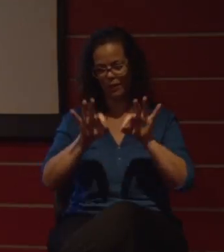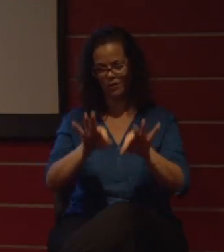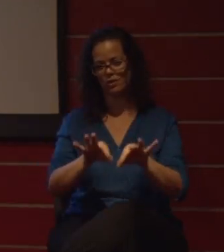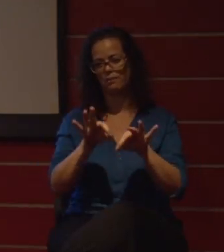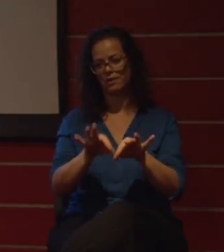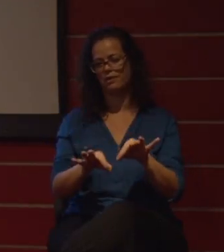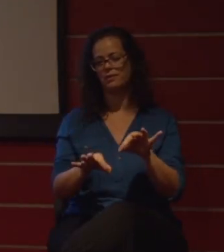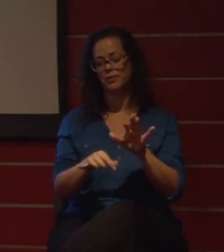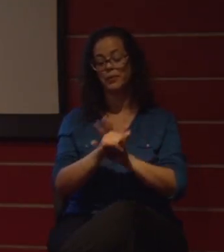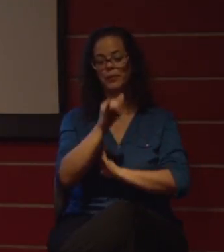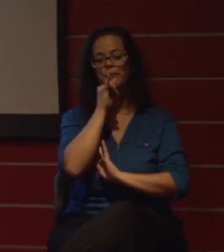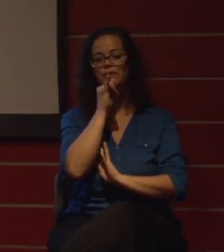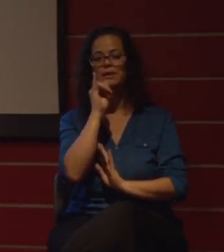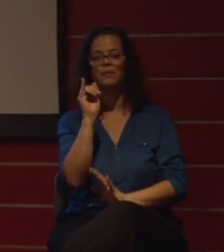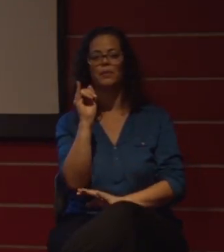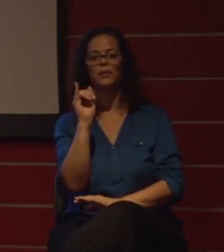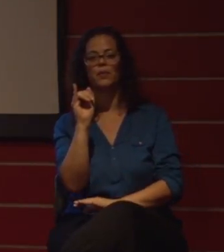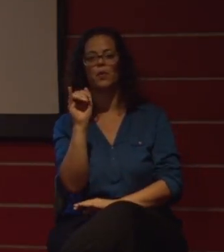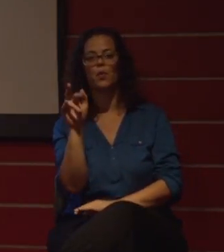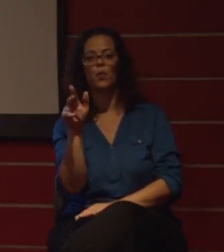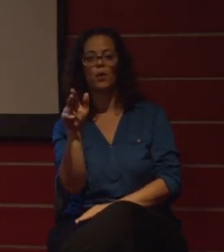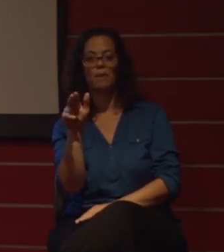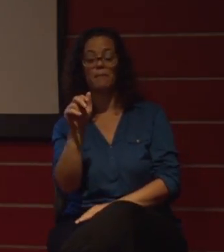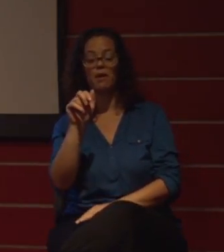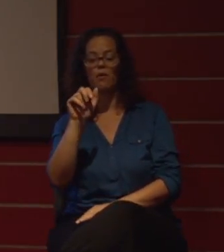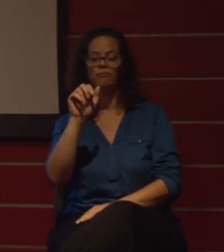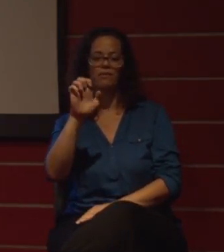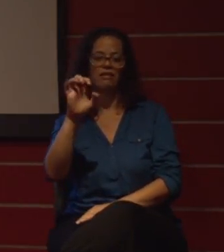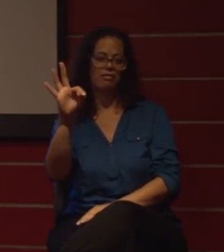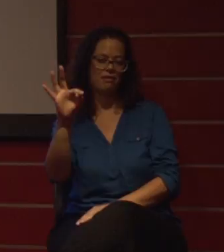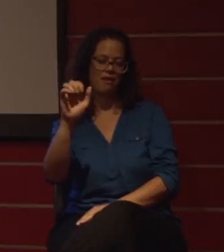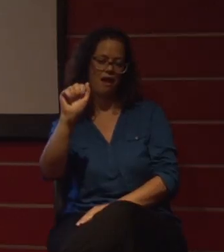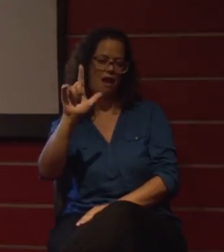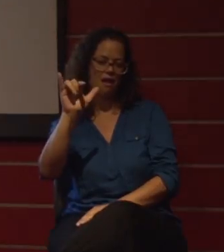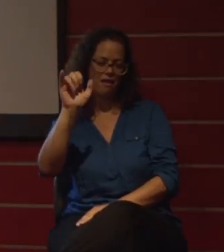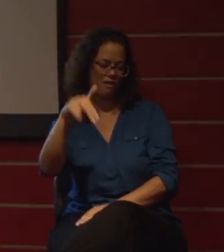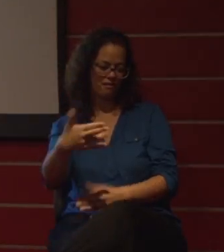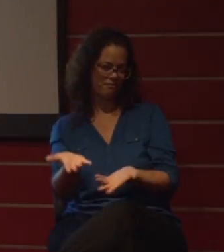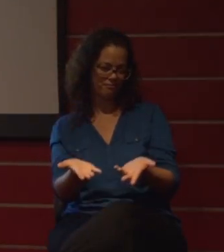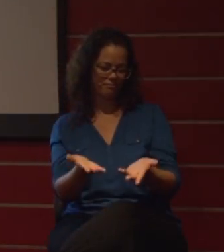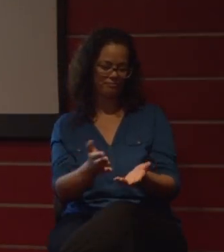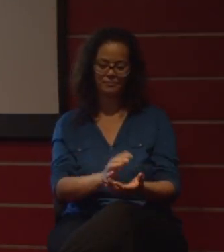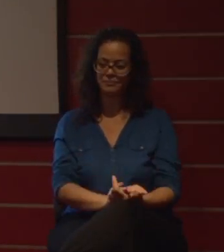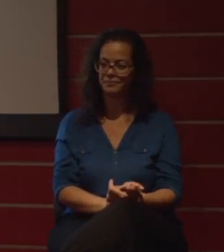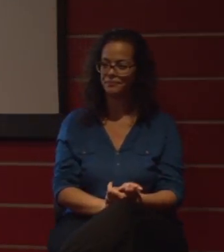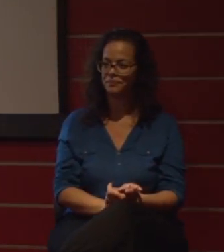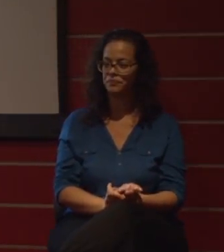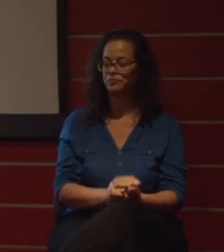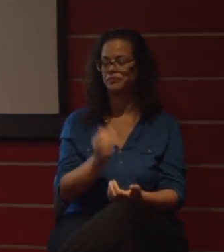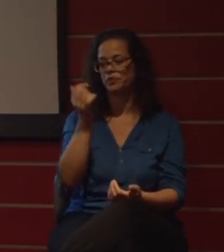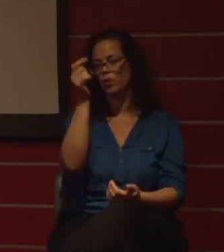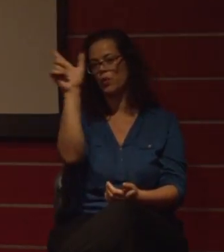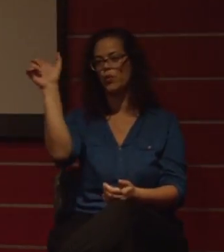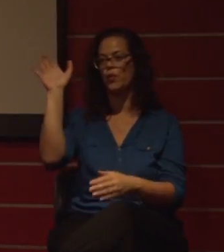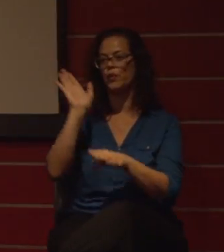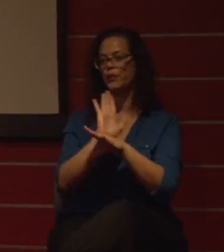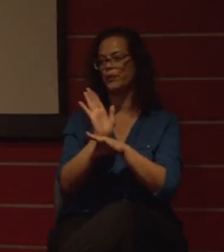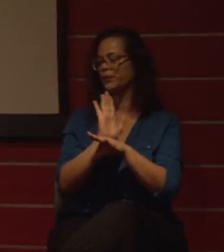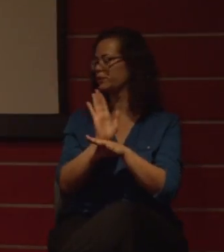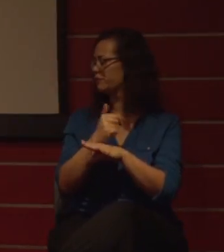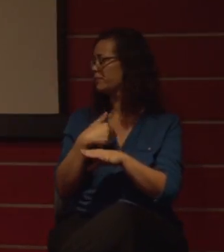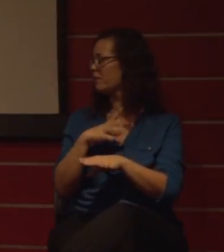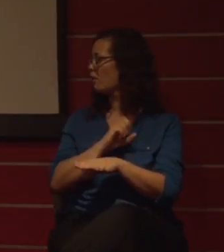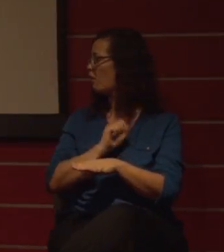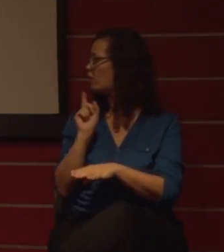desse o irmão Alien né Eh um outro aqui que eu